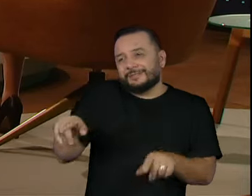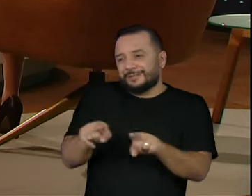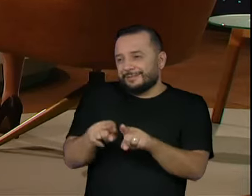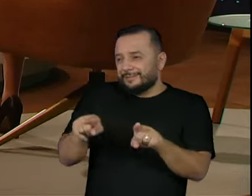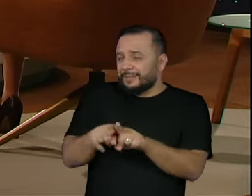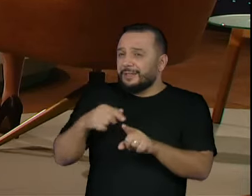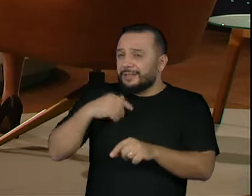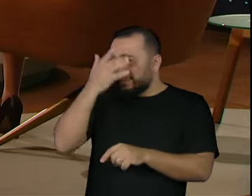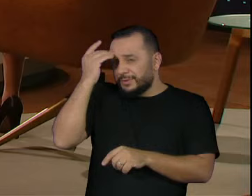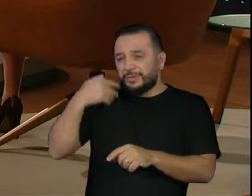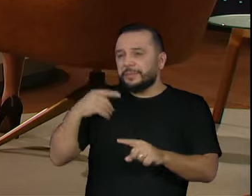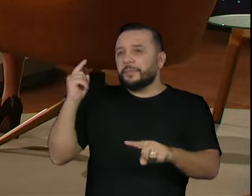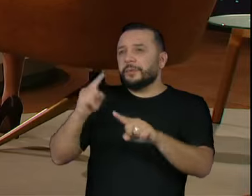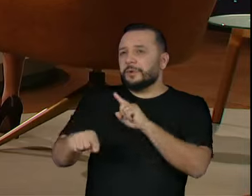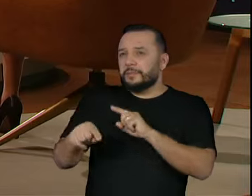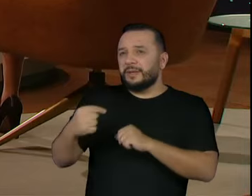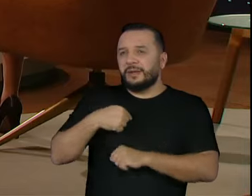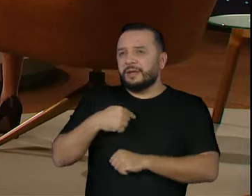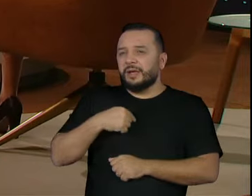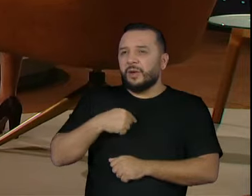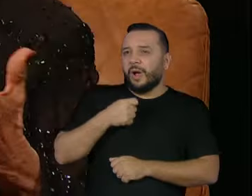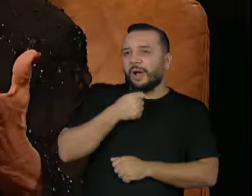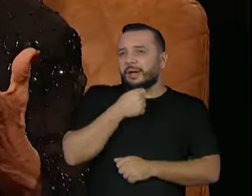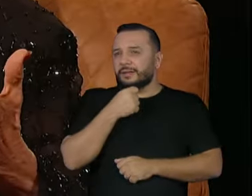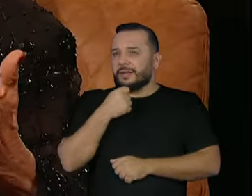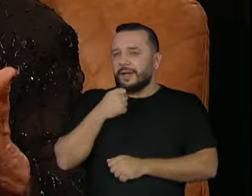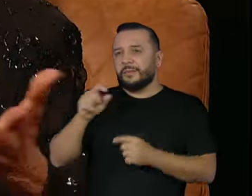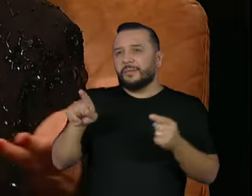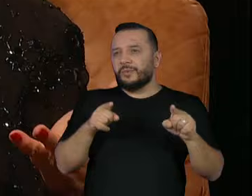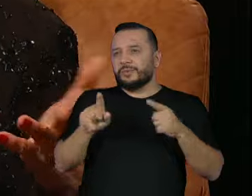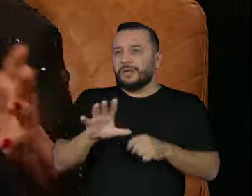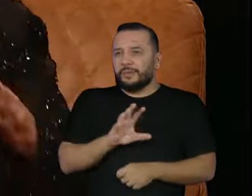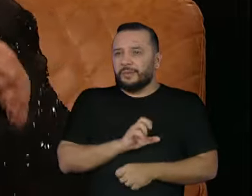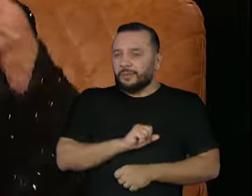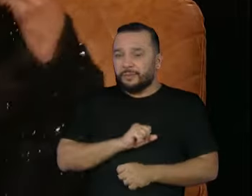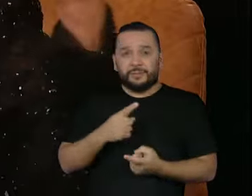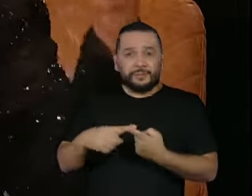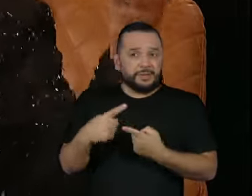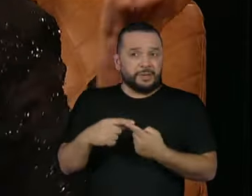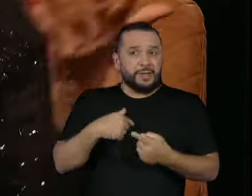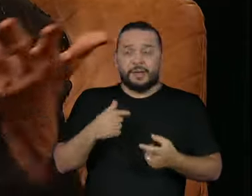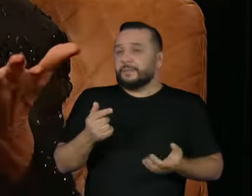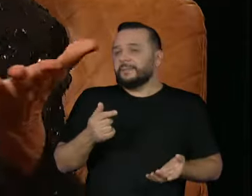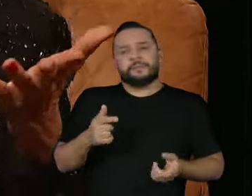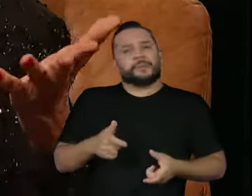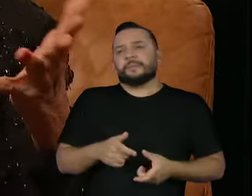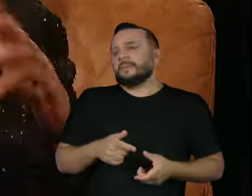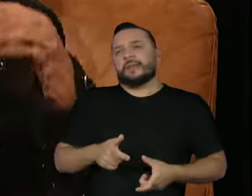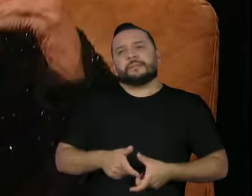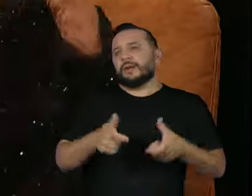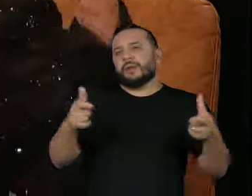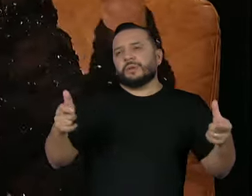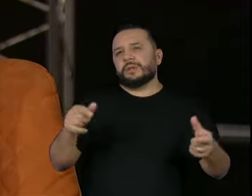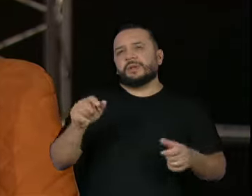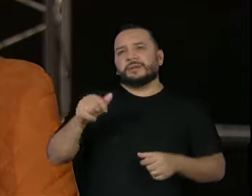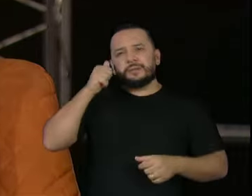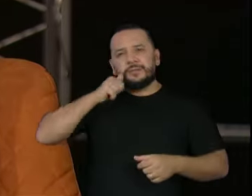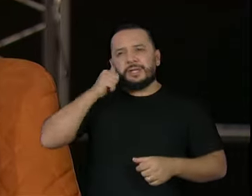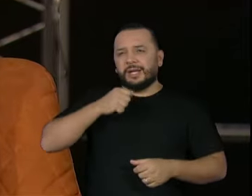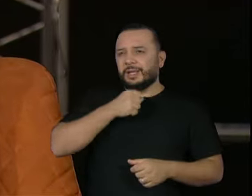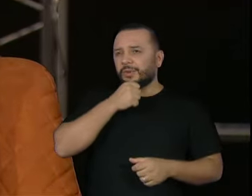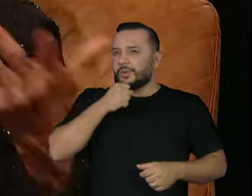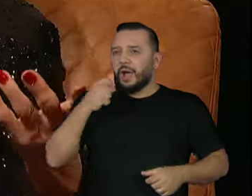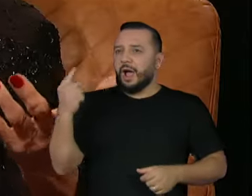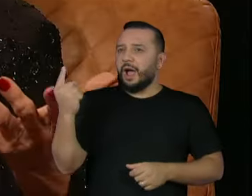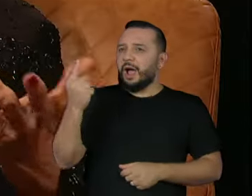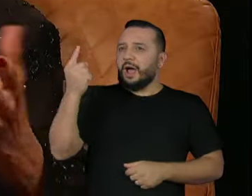deixava. Todo mundo achava, né? Porque todo mundo, né? A maioria das cantoras altas, essa altura maravilhosa, alta, e